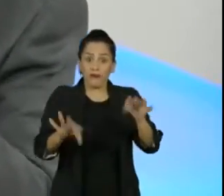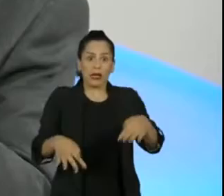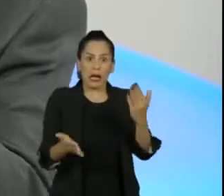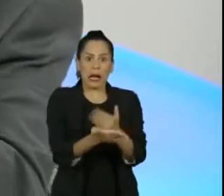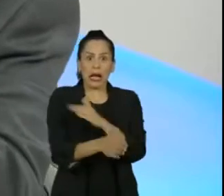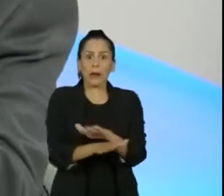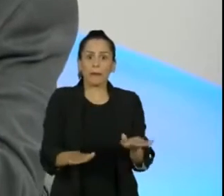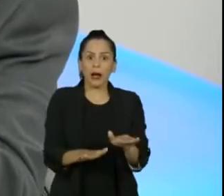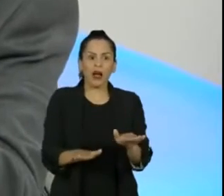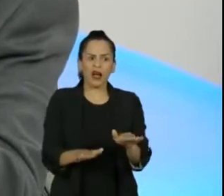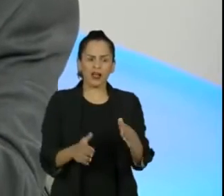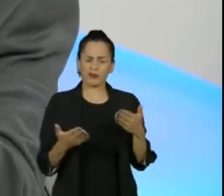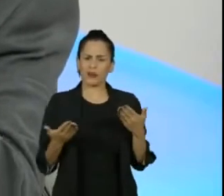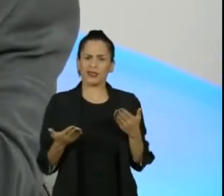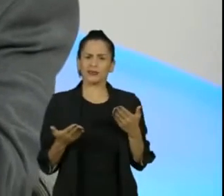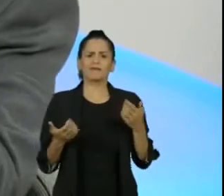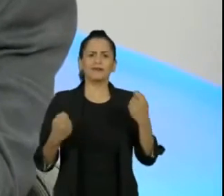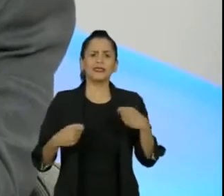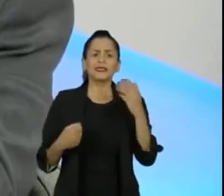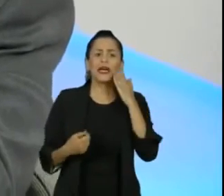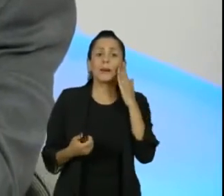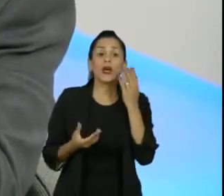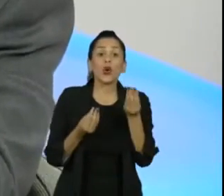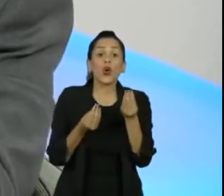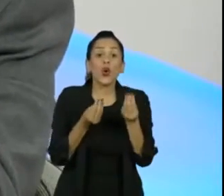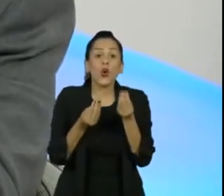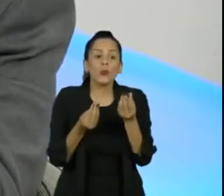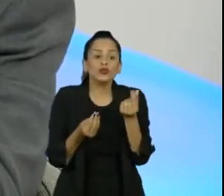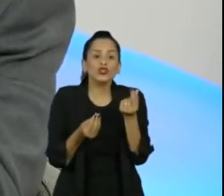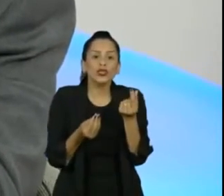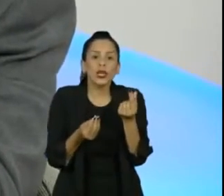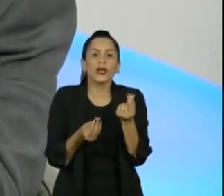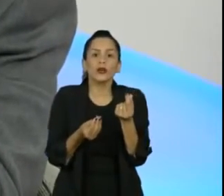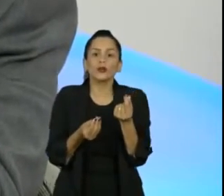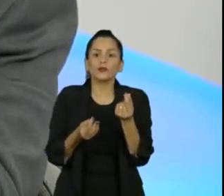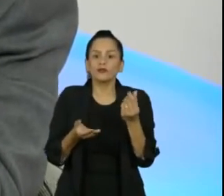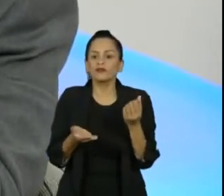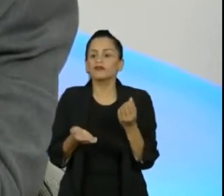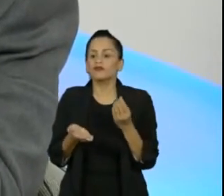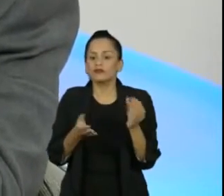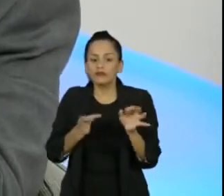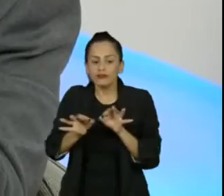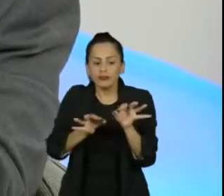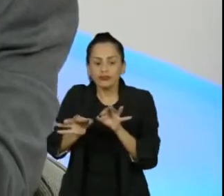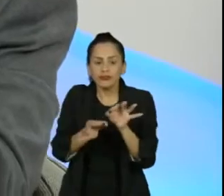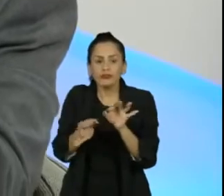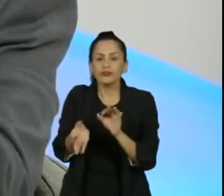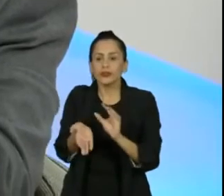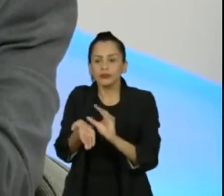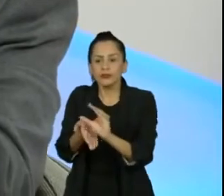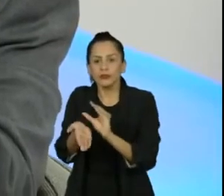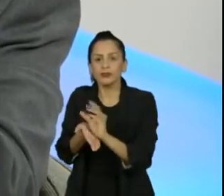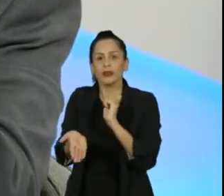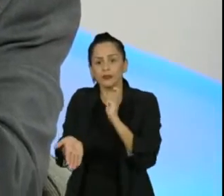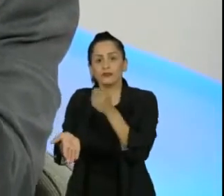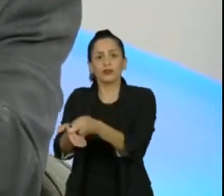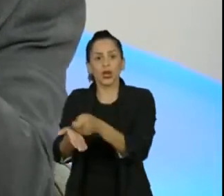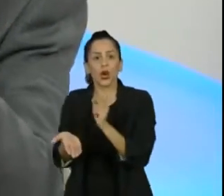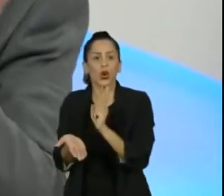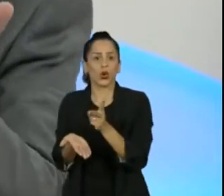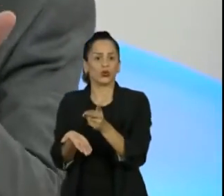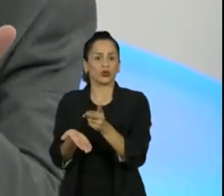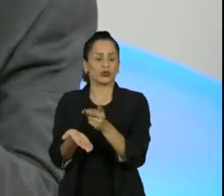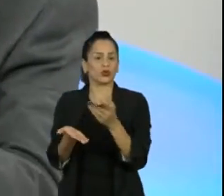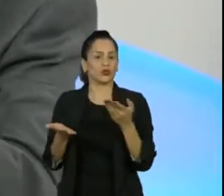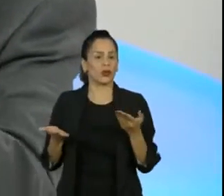uma assistência social contínua e sustentável, né? Agora, foi